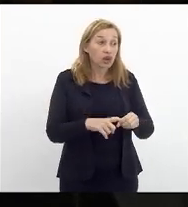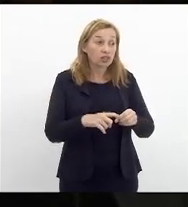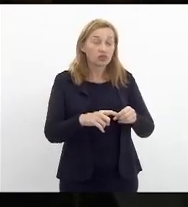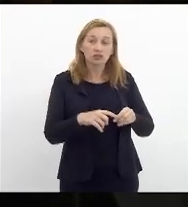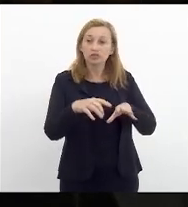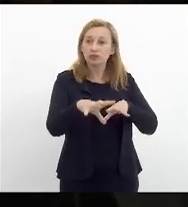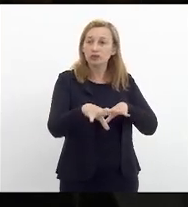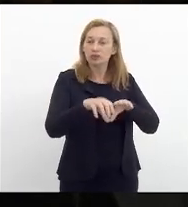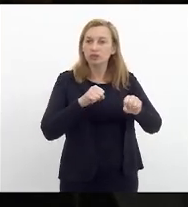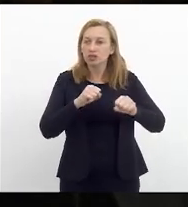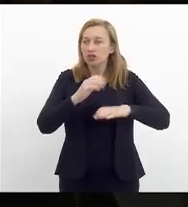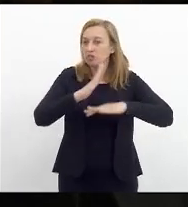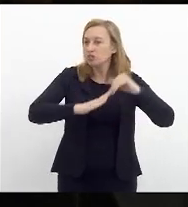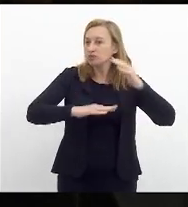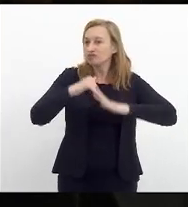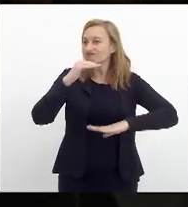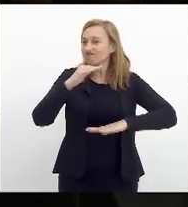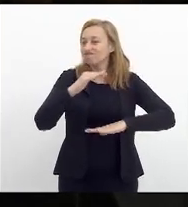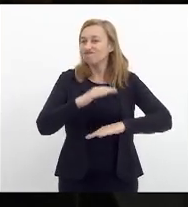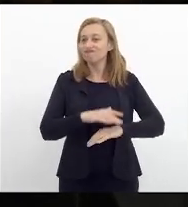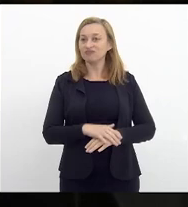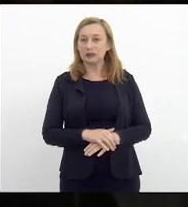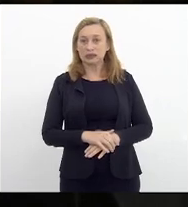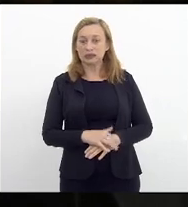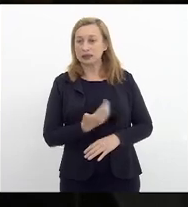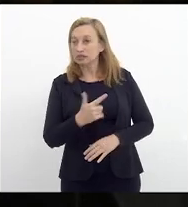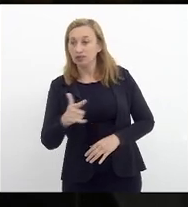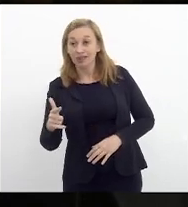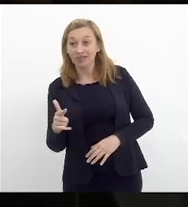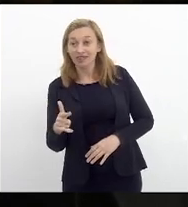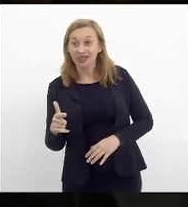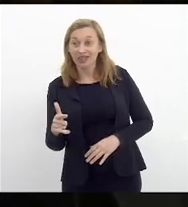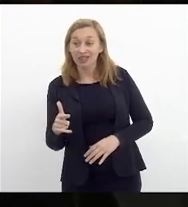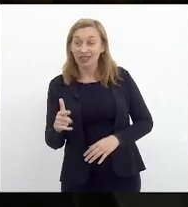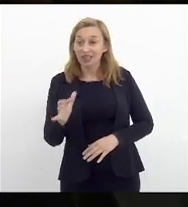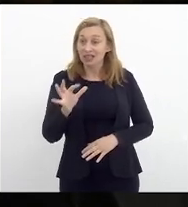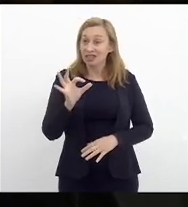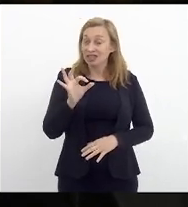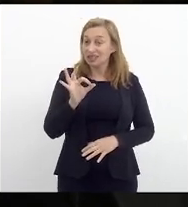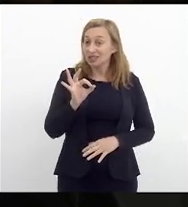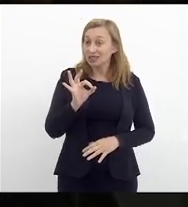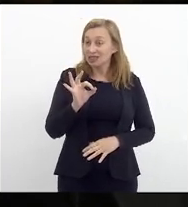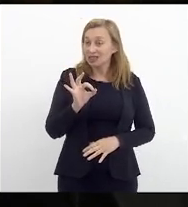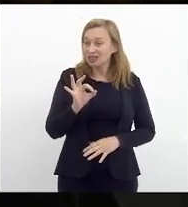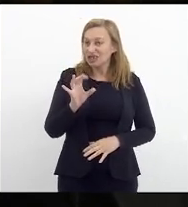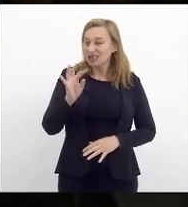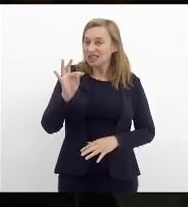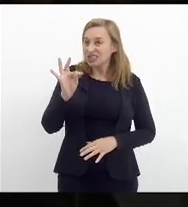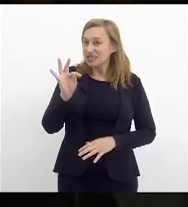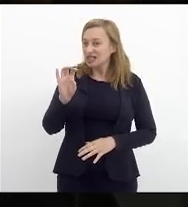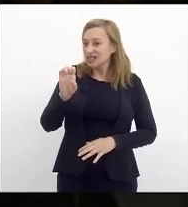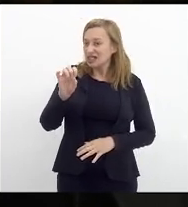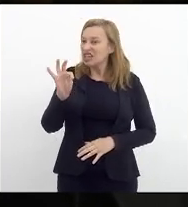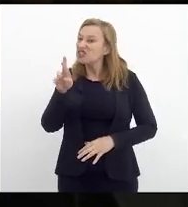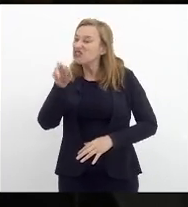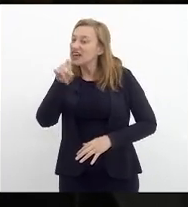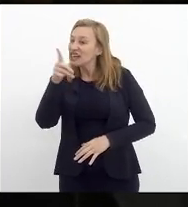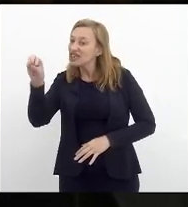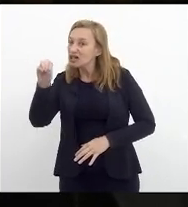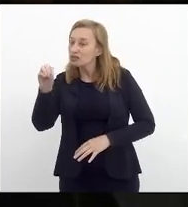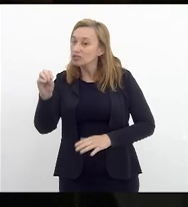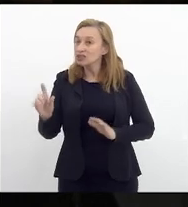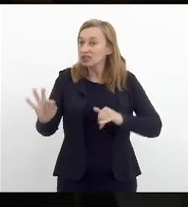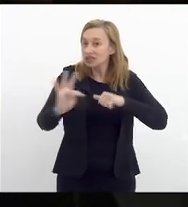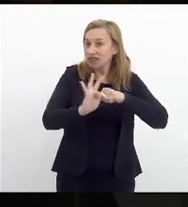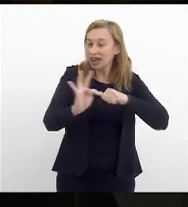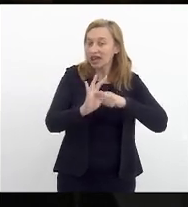profissional, não garante nenhum tipo de certificação técnica. Ou seja, a pessoa vai